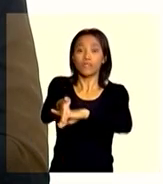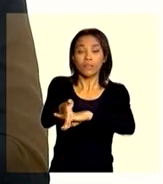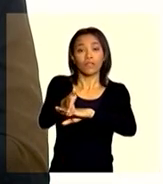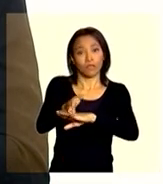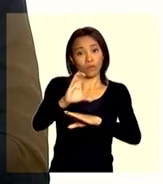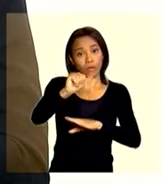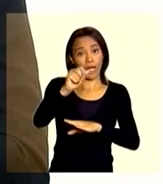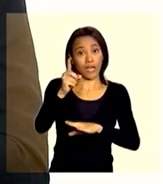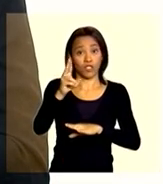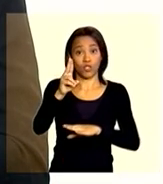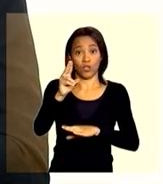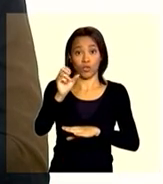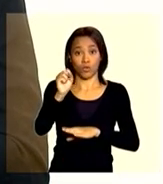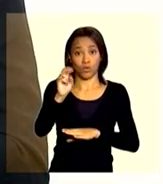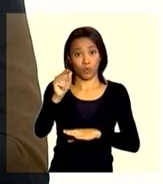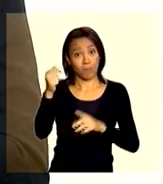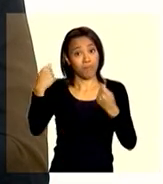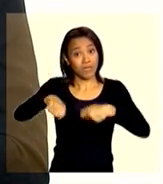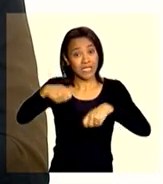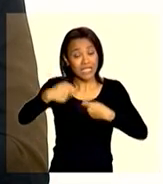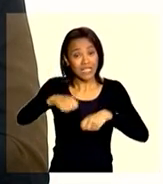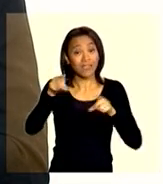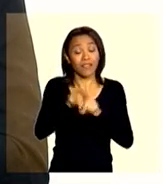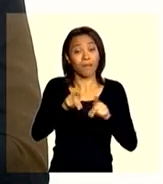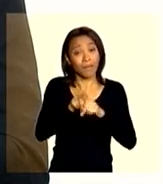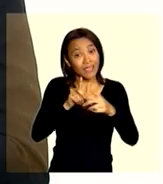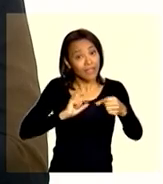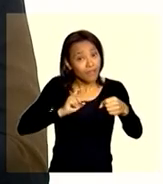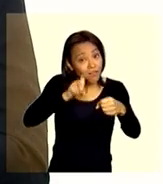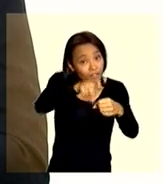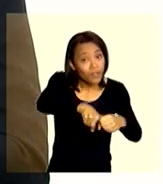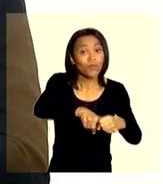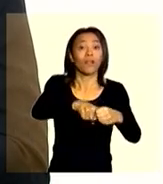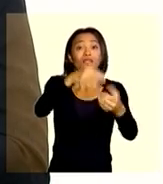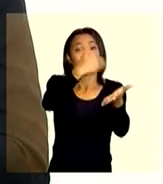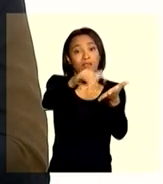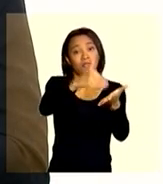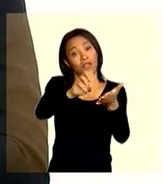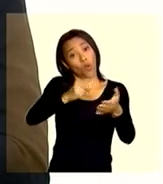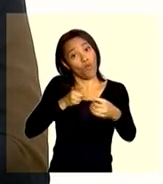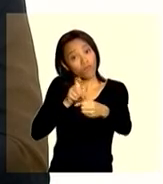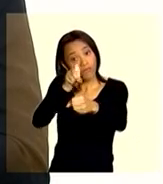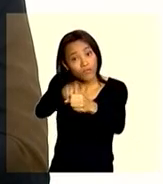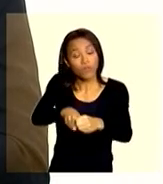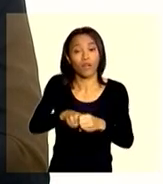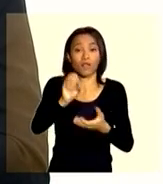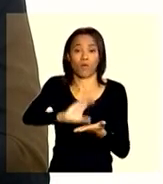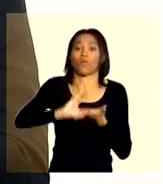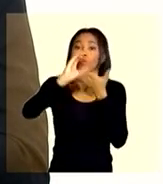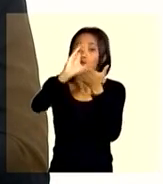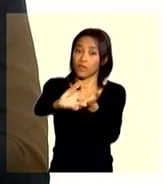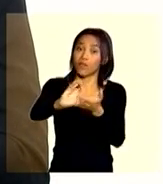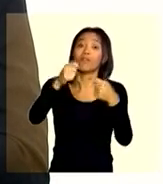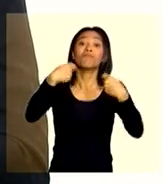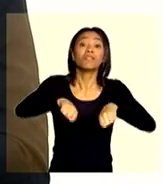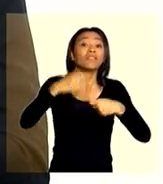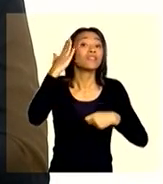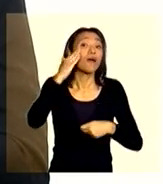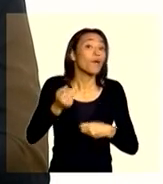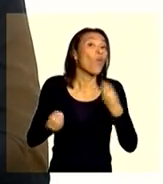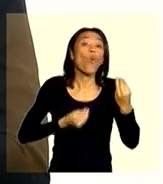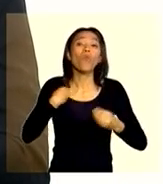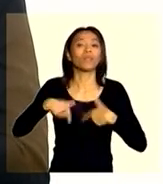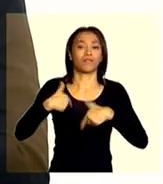cas de suas mas precisa também vinculá-la à secretaria ou ao conselho a gente precisa identificar onde essa pessoa está